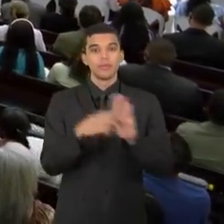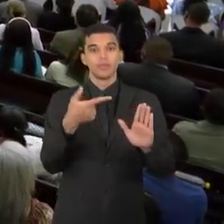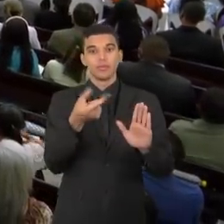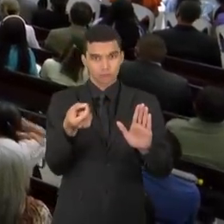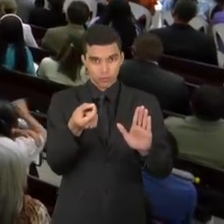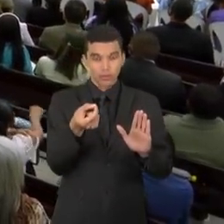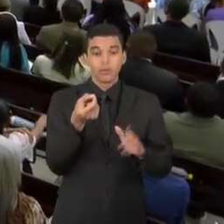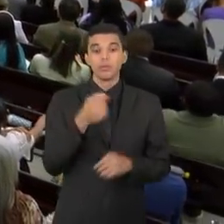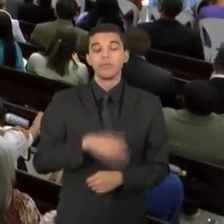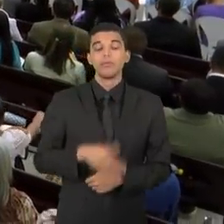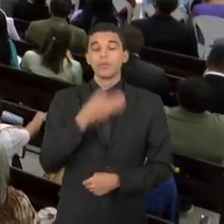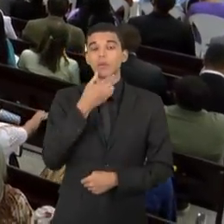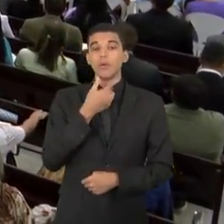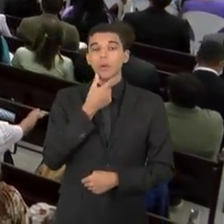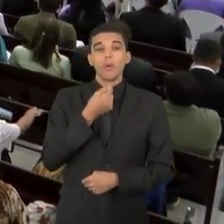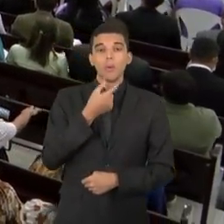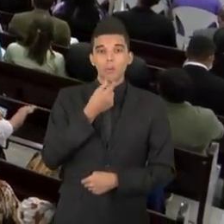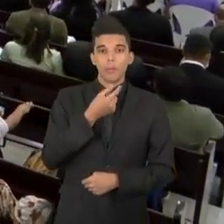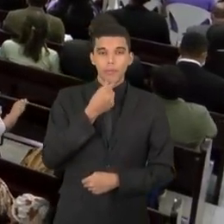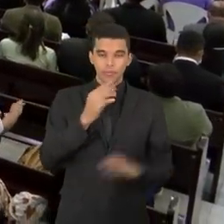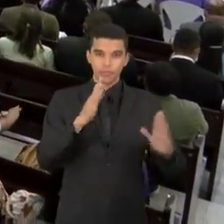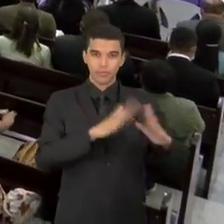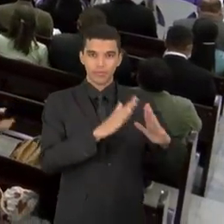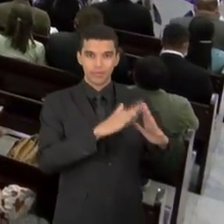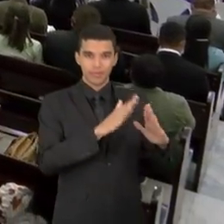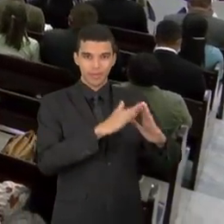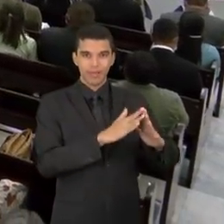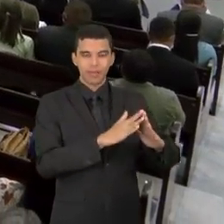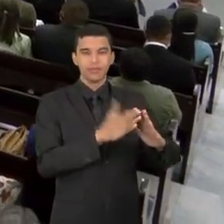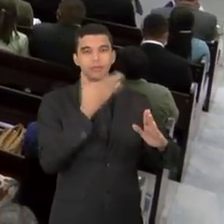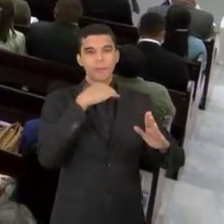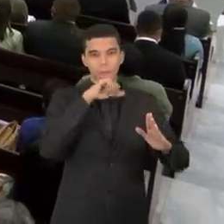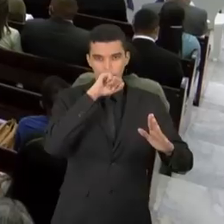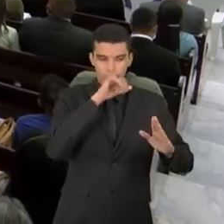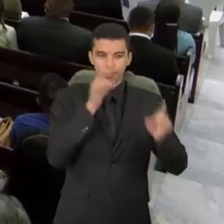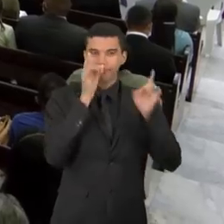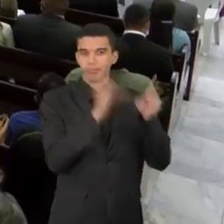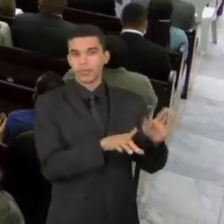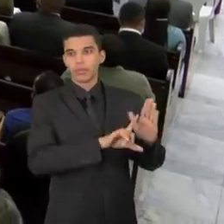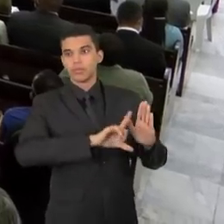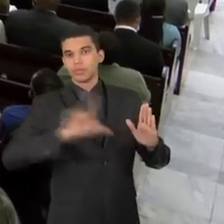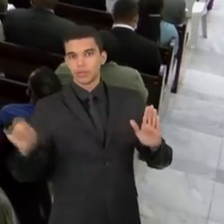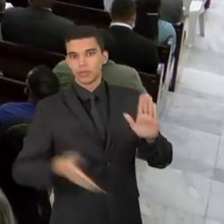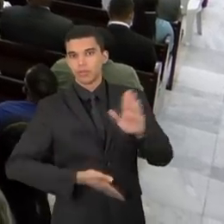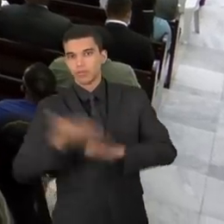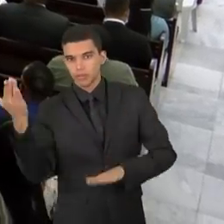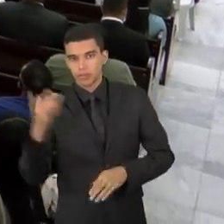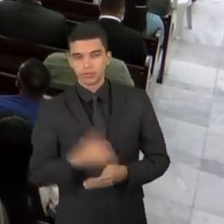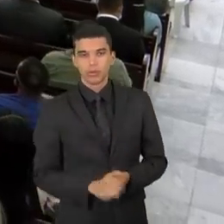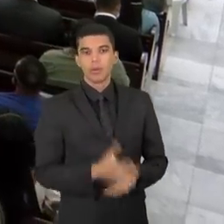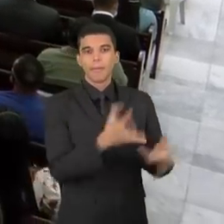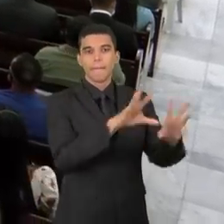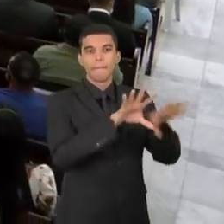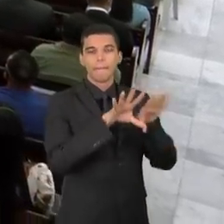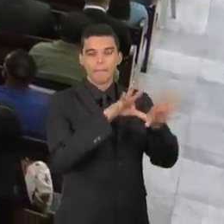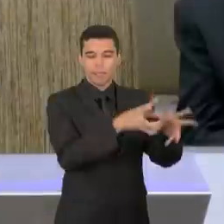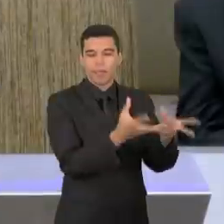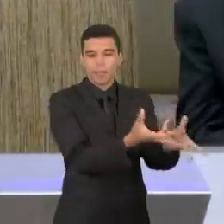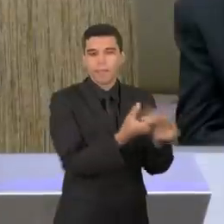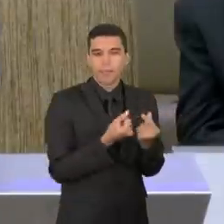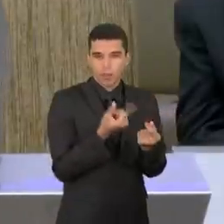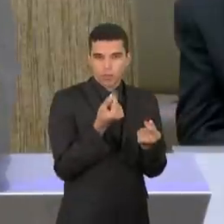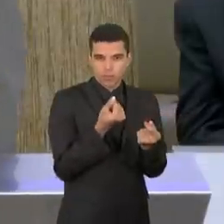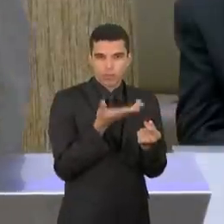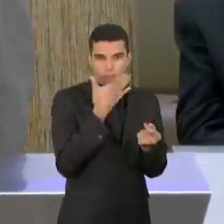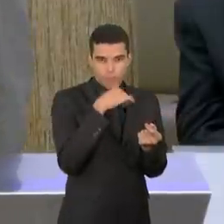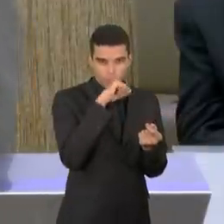quando o filho pródigo deu aquele prejuízo ao pai e saiu, esbanjou tudo, vivendo uma